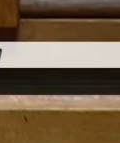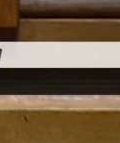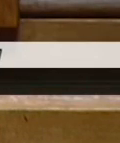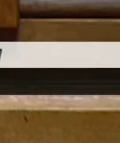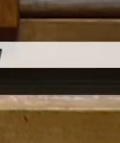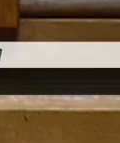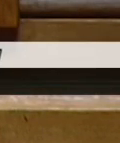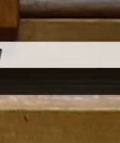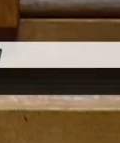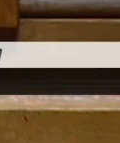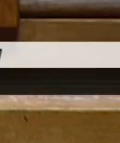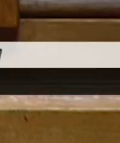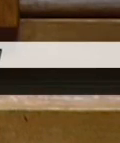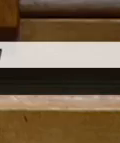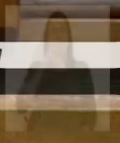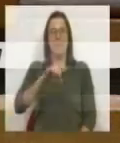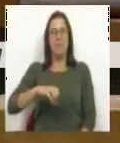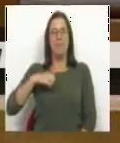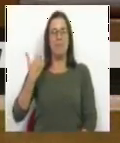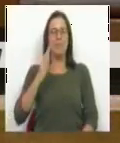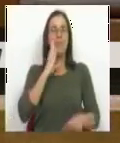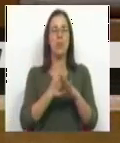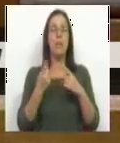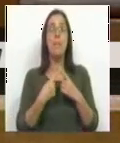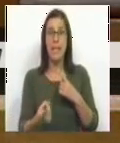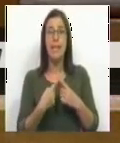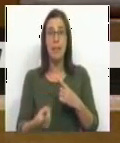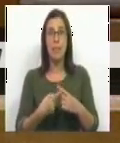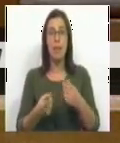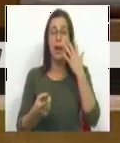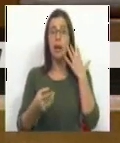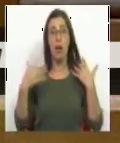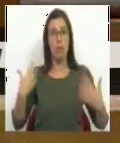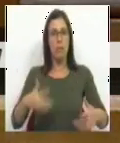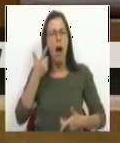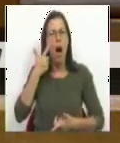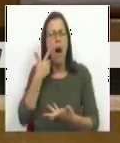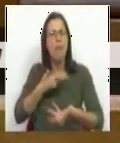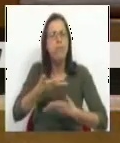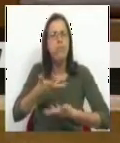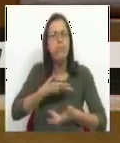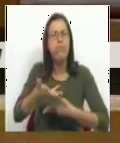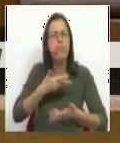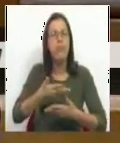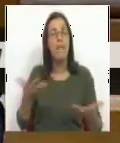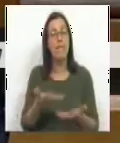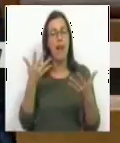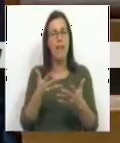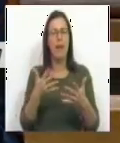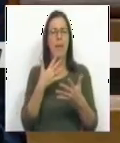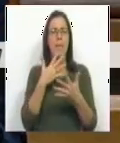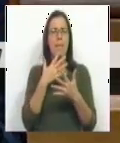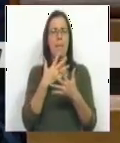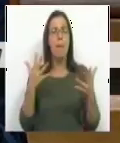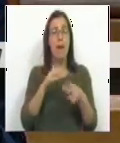como o PCP e os Verdes, estavam na última semana de uma intensa negociação para transformar uma maioria